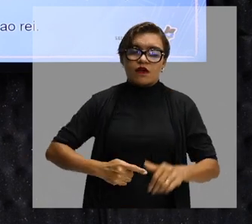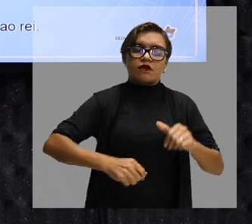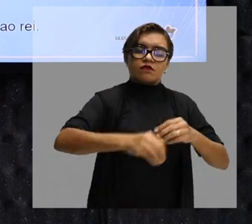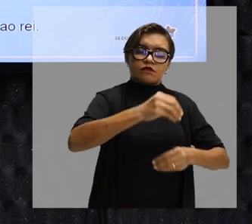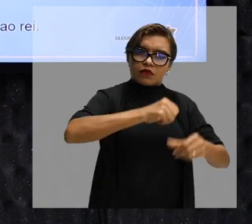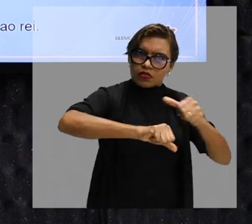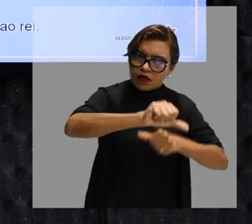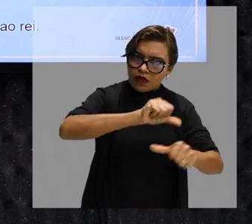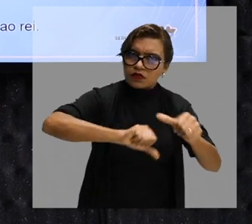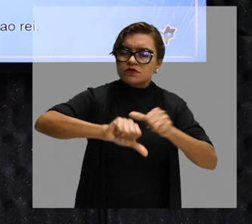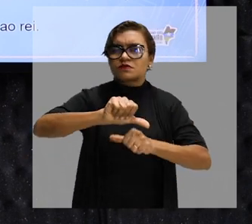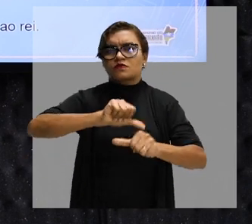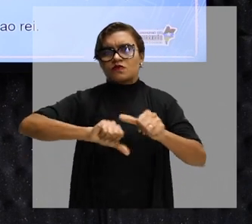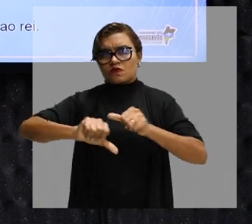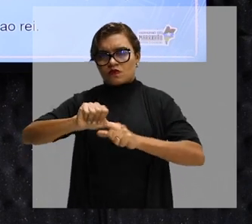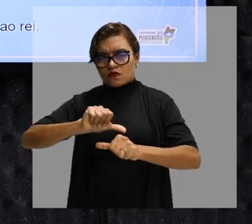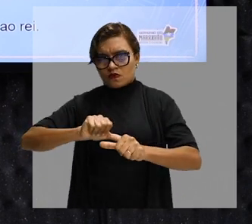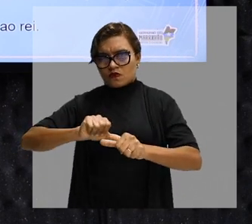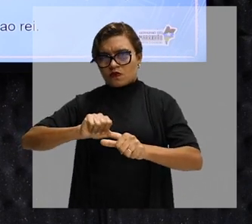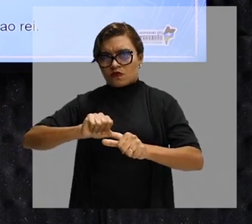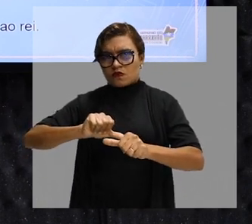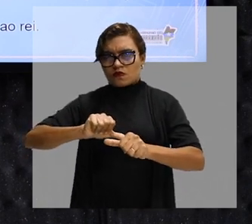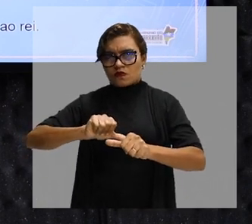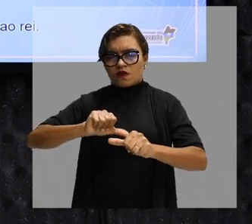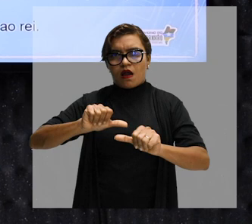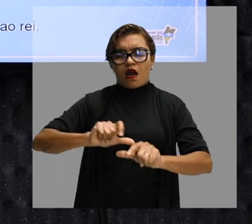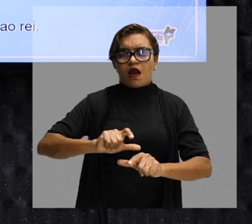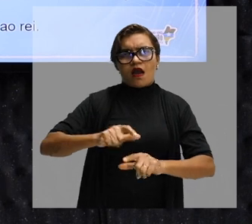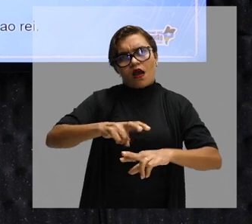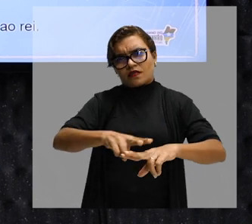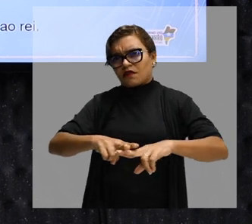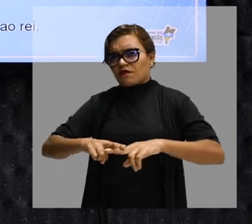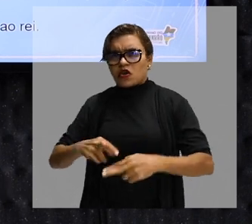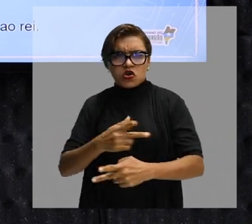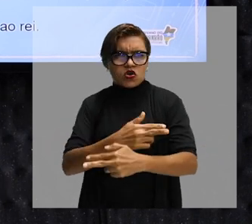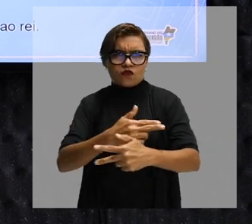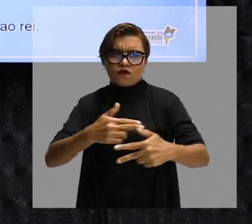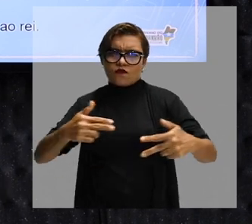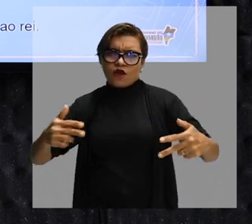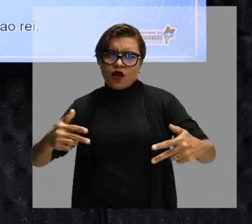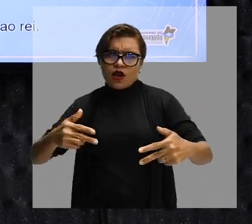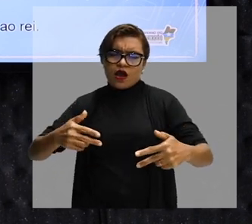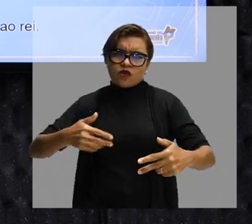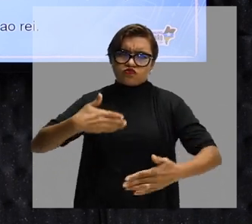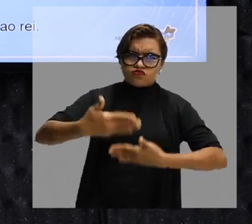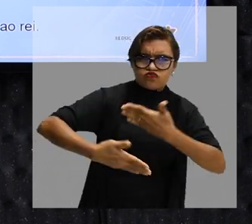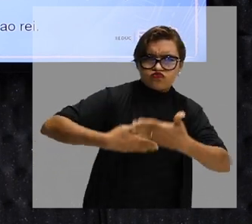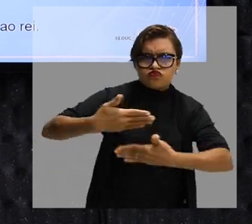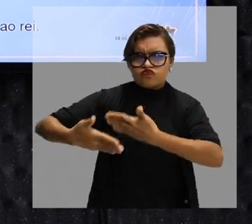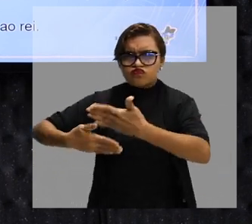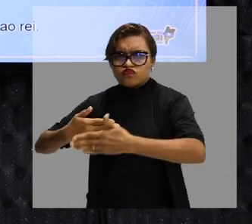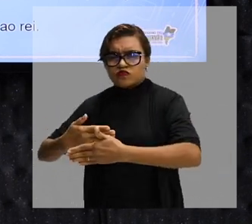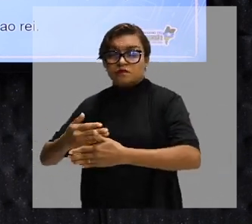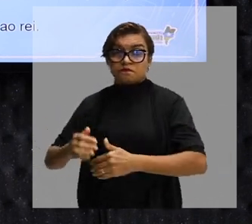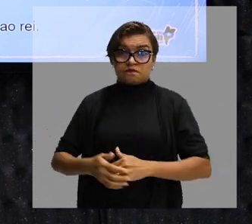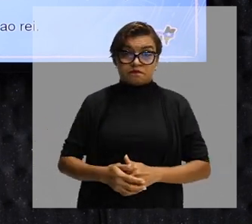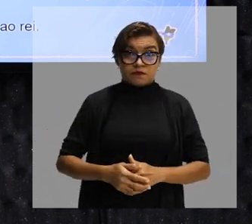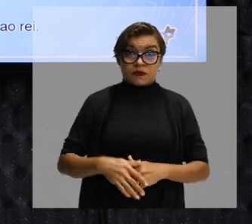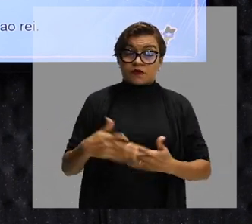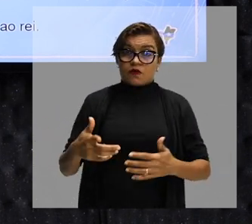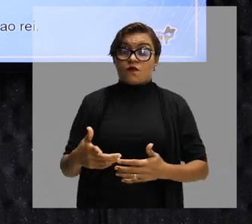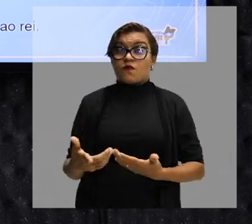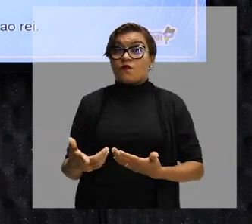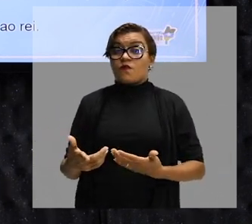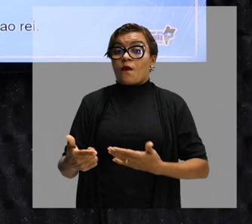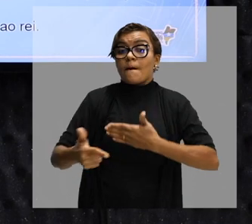destinado à tomada dos meios de produção. Olha só, o proletariado, ele tem o papel de, através,